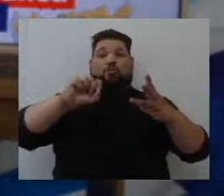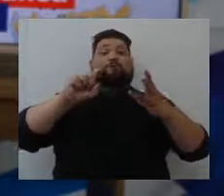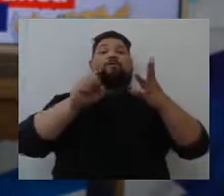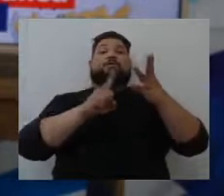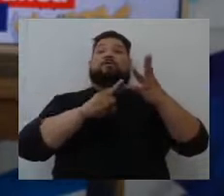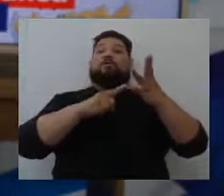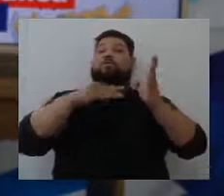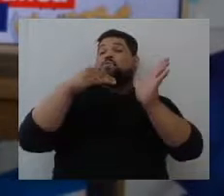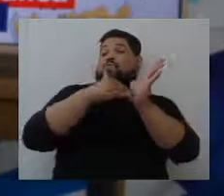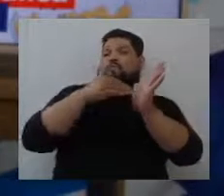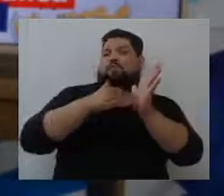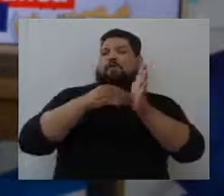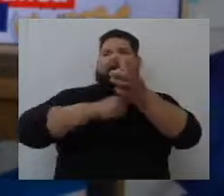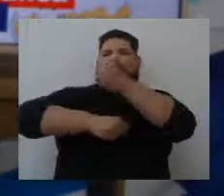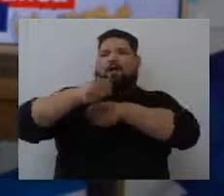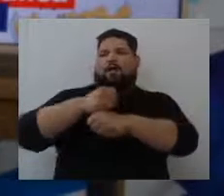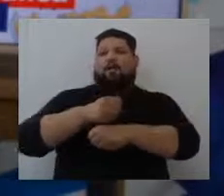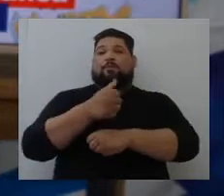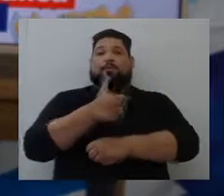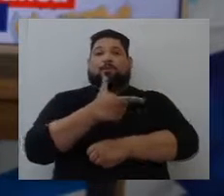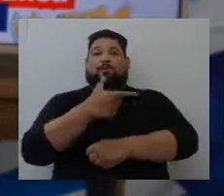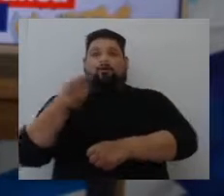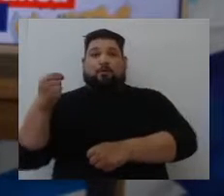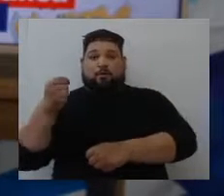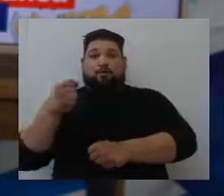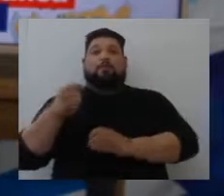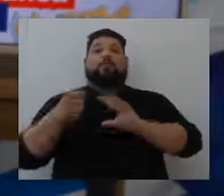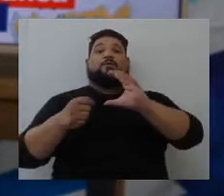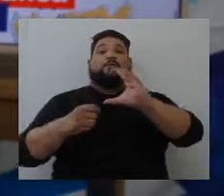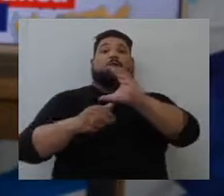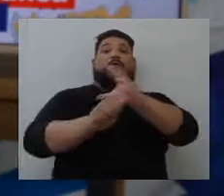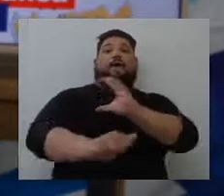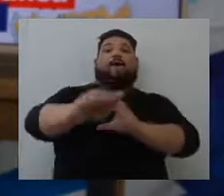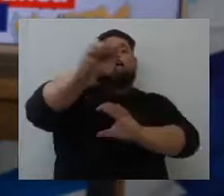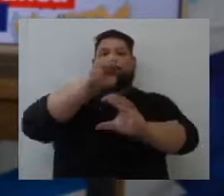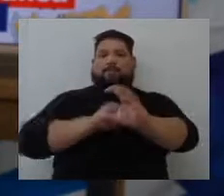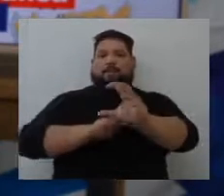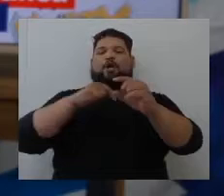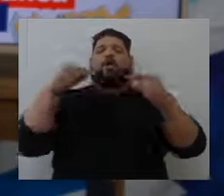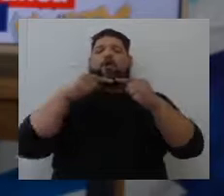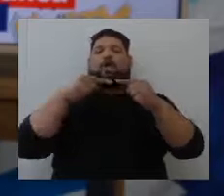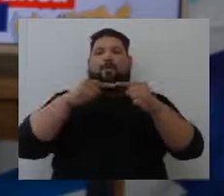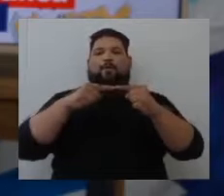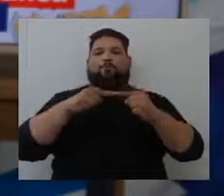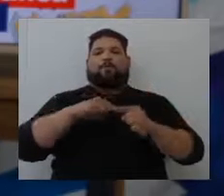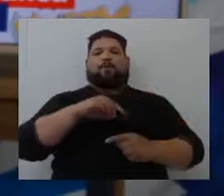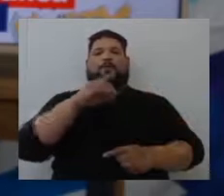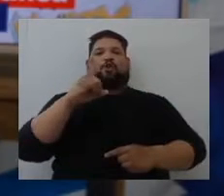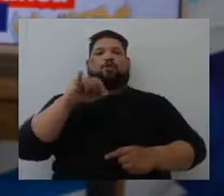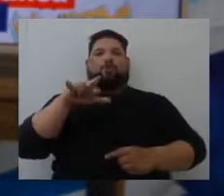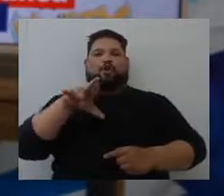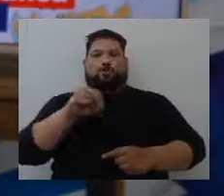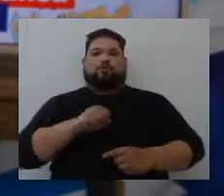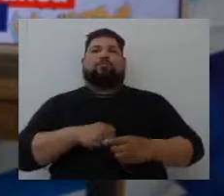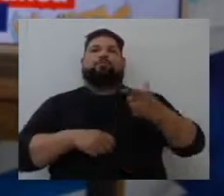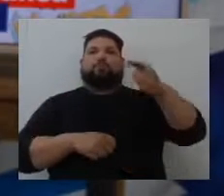por volta de 1200 a.C., os dórios. Tá bem? Então,